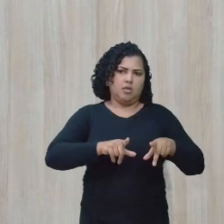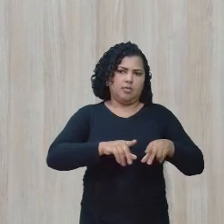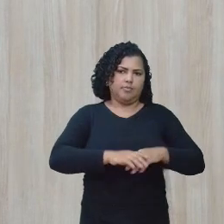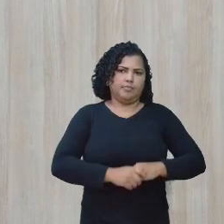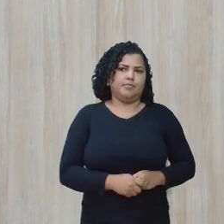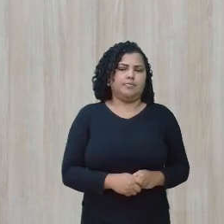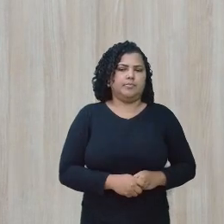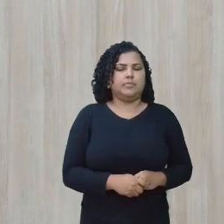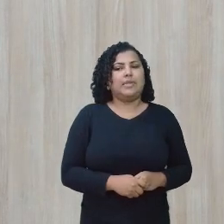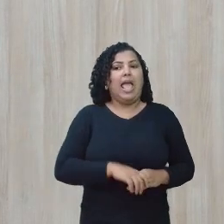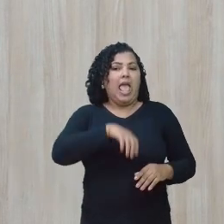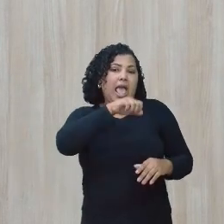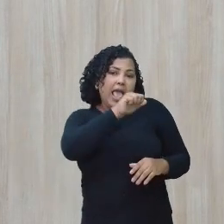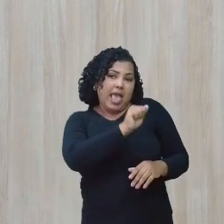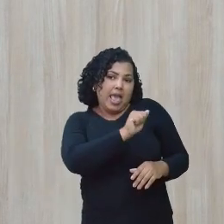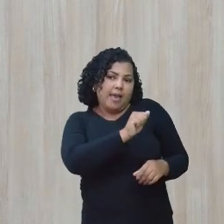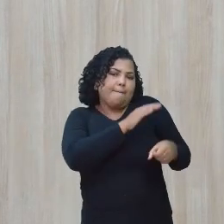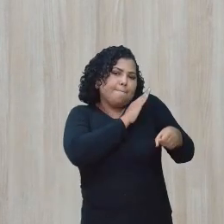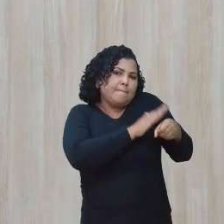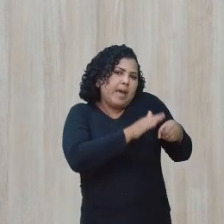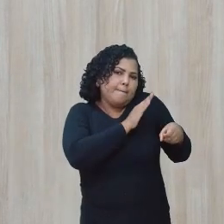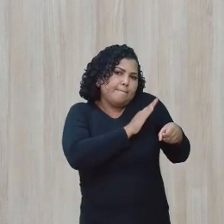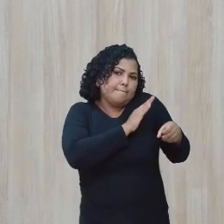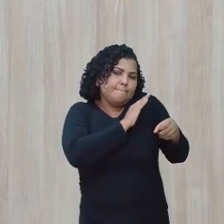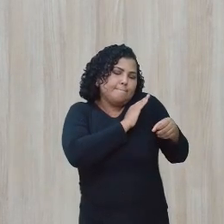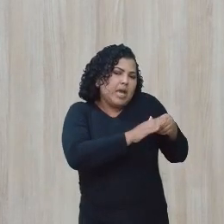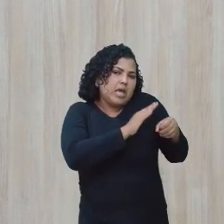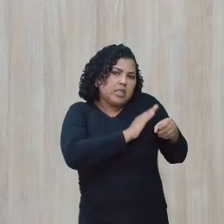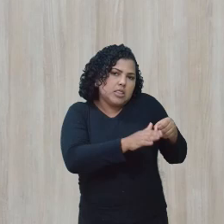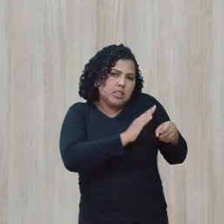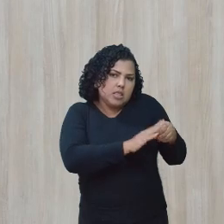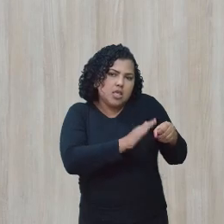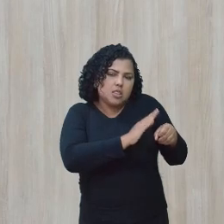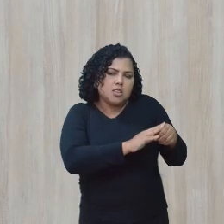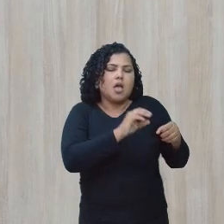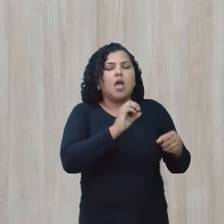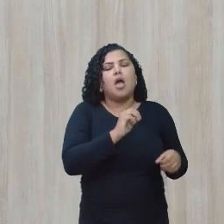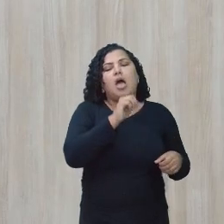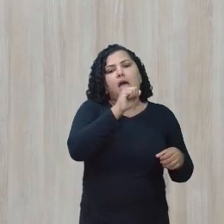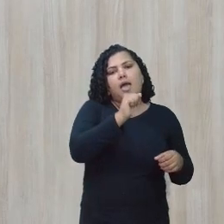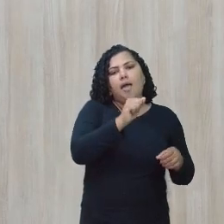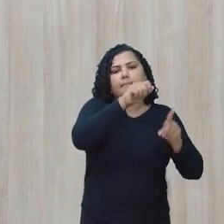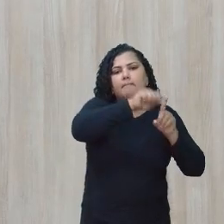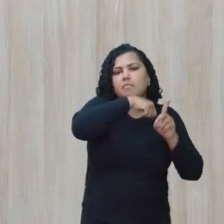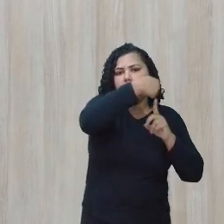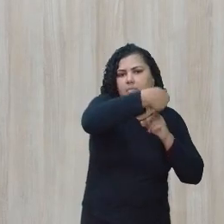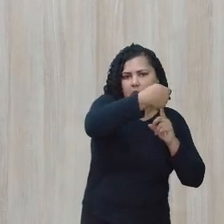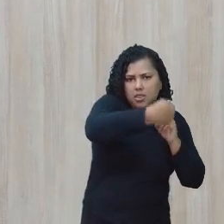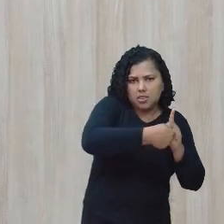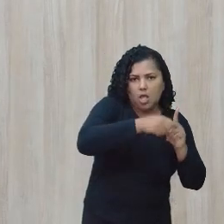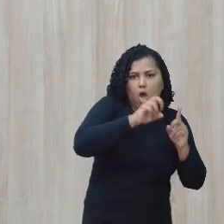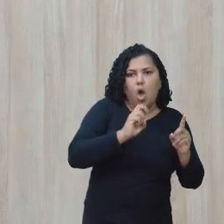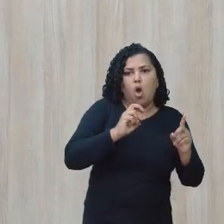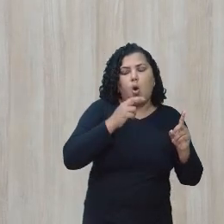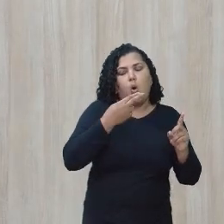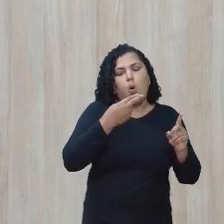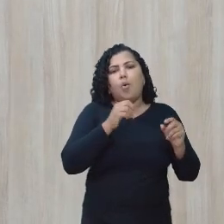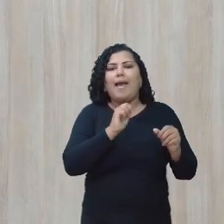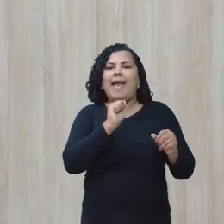Potato, banana. Você pode dizer a potato, a banana, potato, a banana. Então você pode dizer de duas